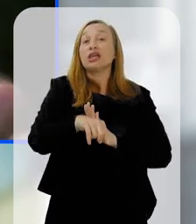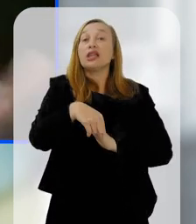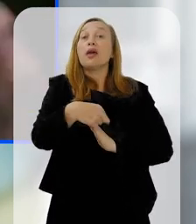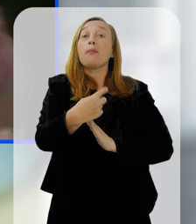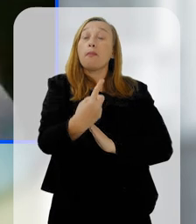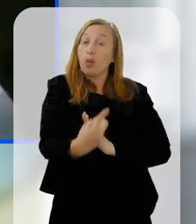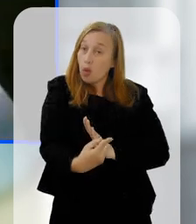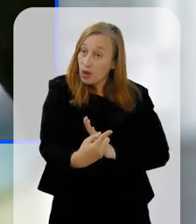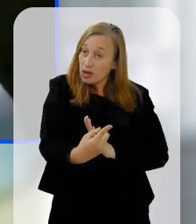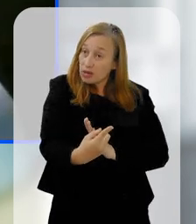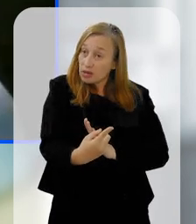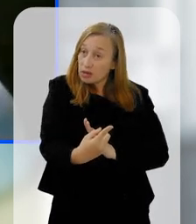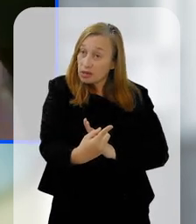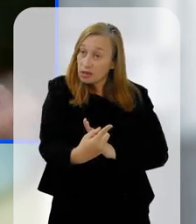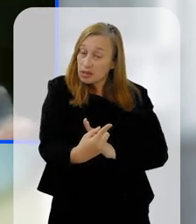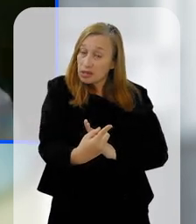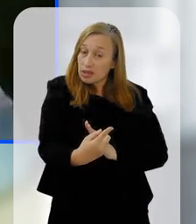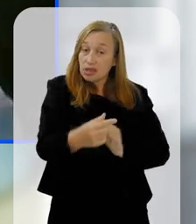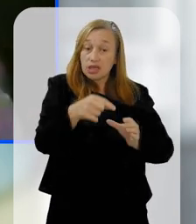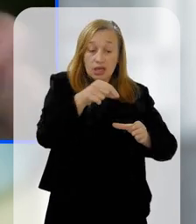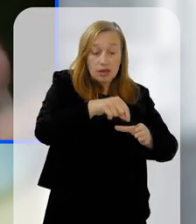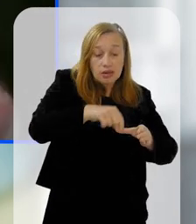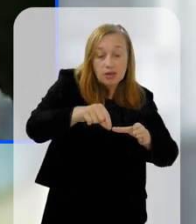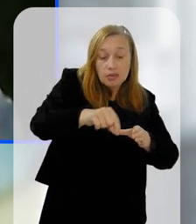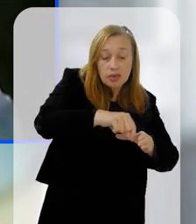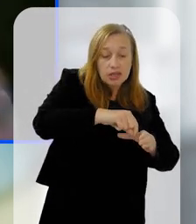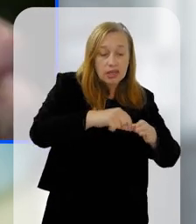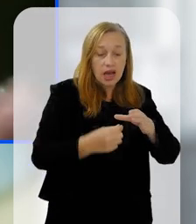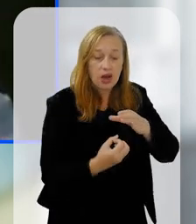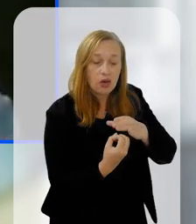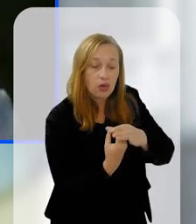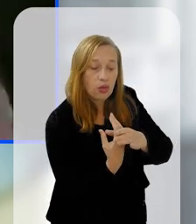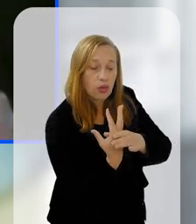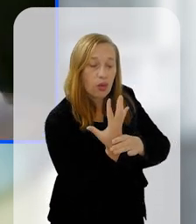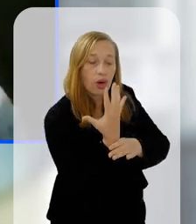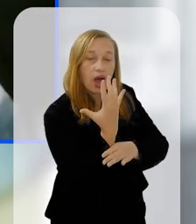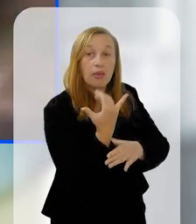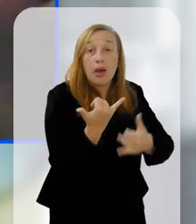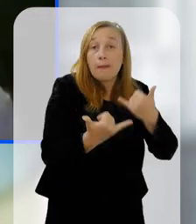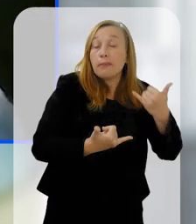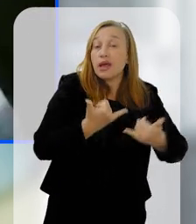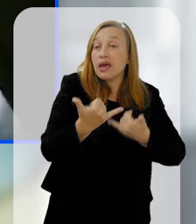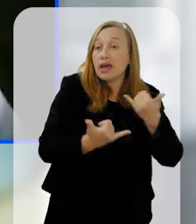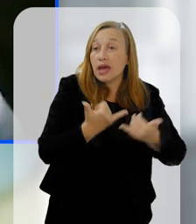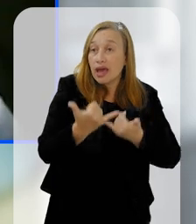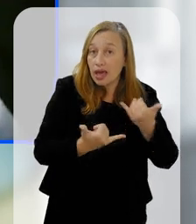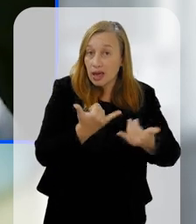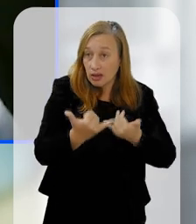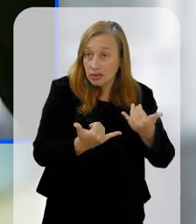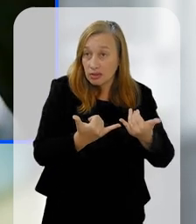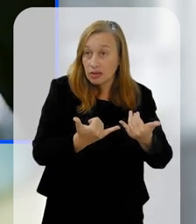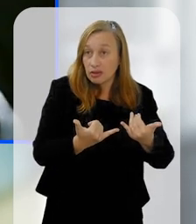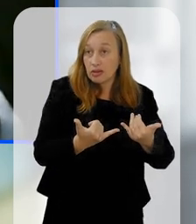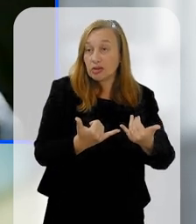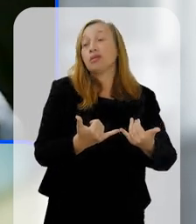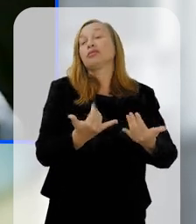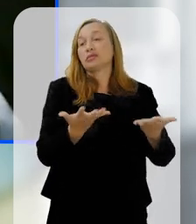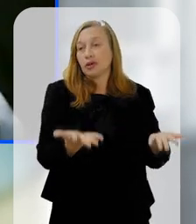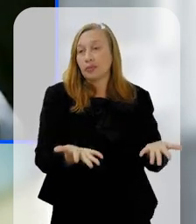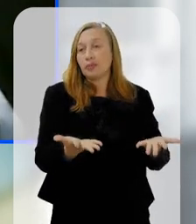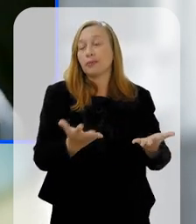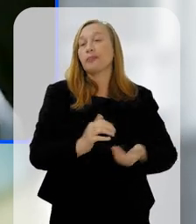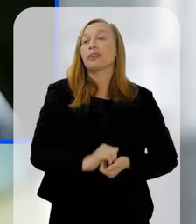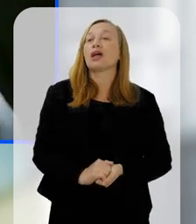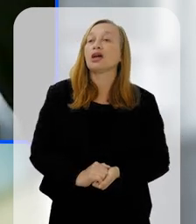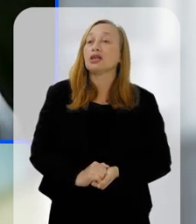colocar nas margens árvores, ciclovias, brinquedos, bancos, para aquilo não ser ocupado outra vez. A gente